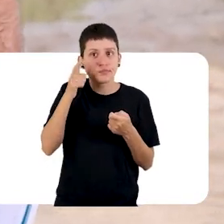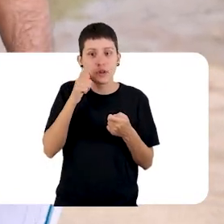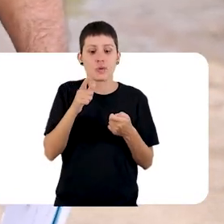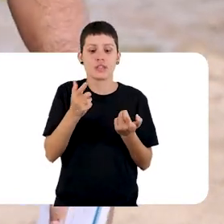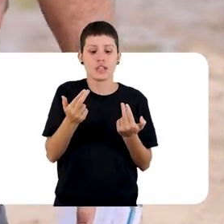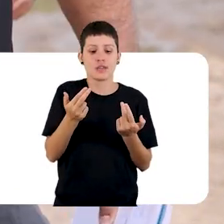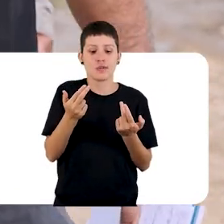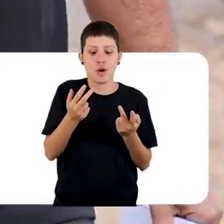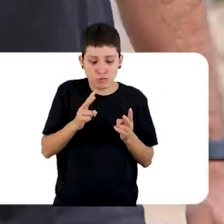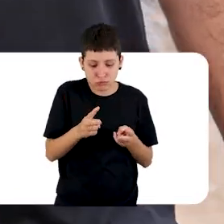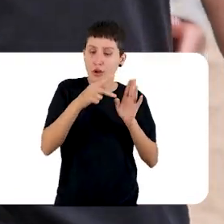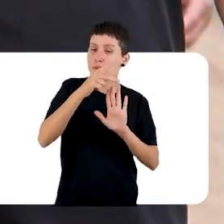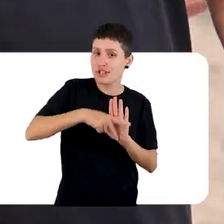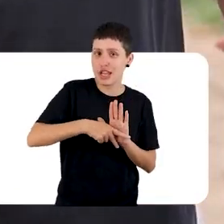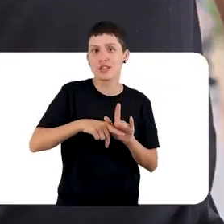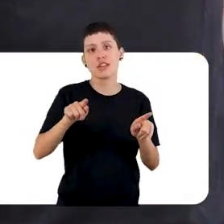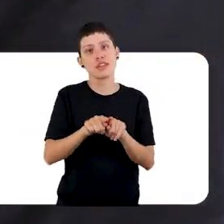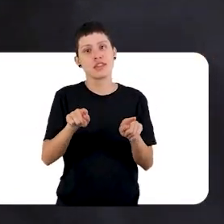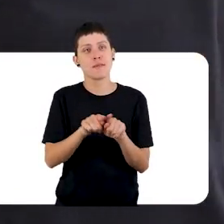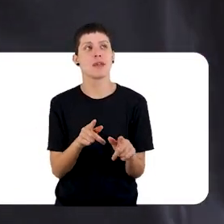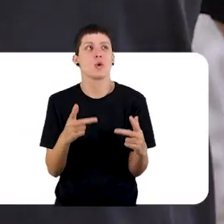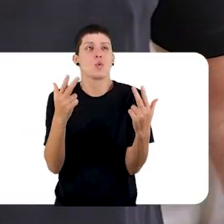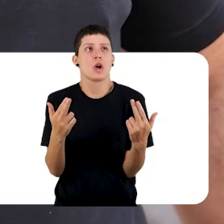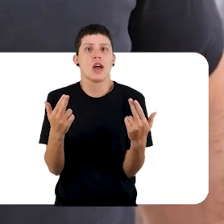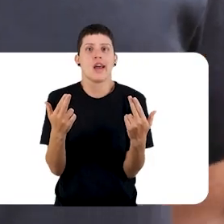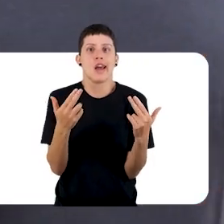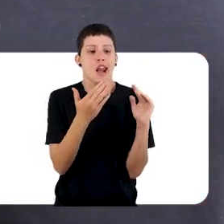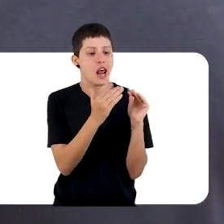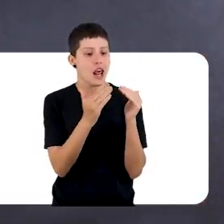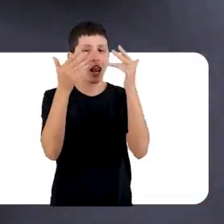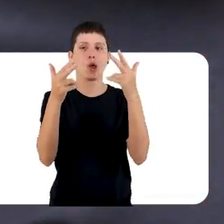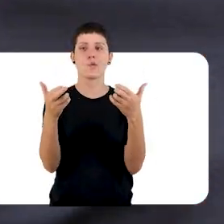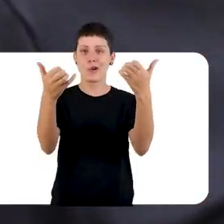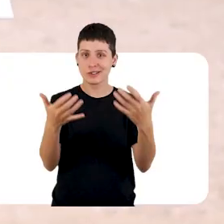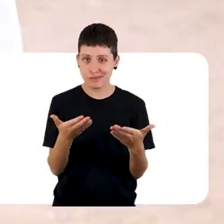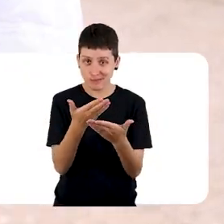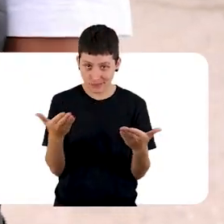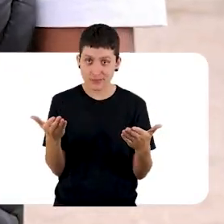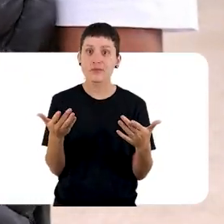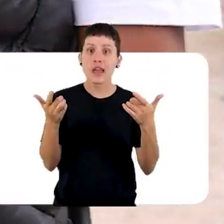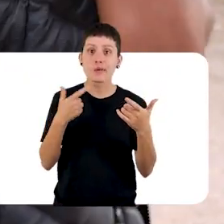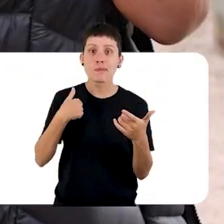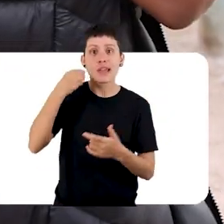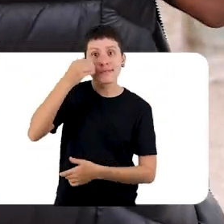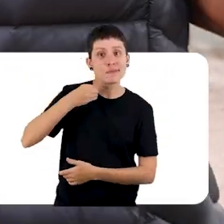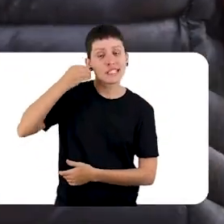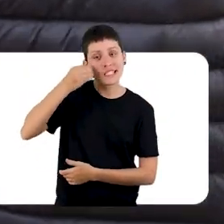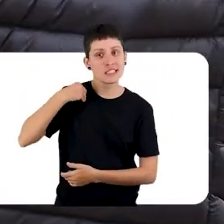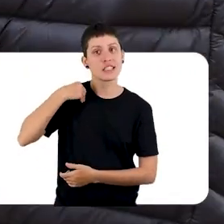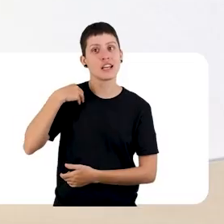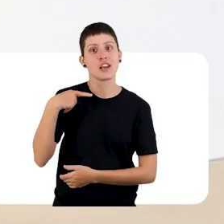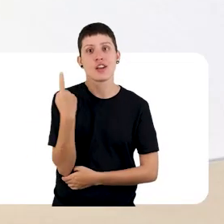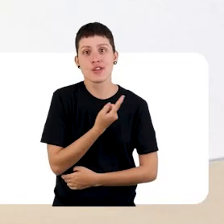seus projetos, sim, né? E ao mesmo tempo, na quebrada, como eu digo, né? Que é da onde eu vim, nós temos